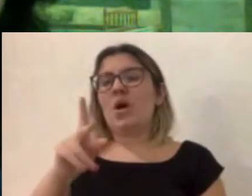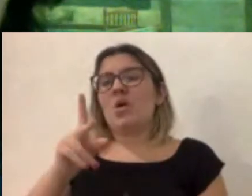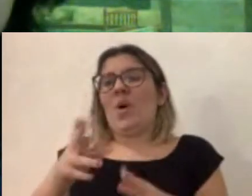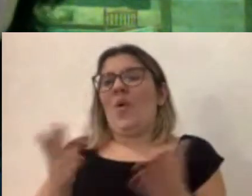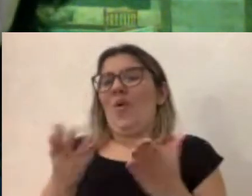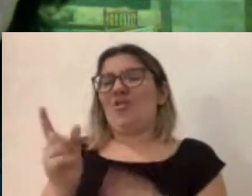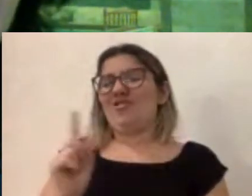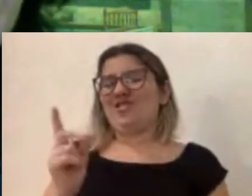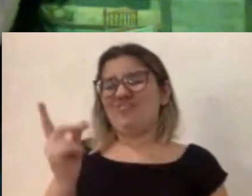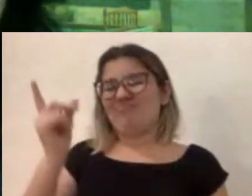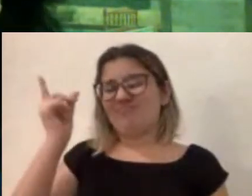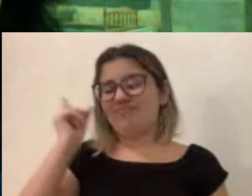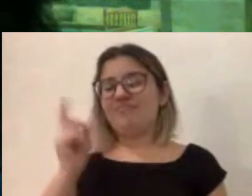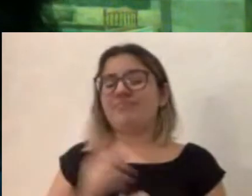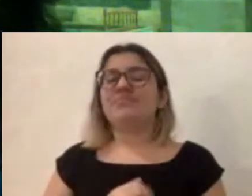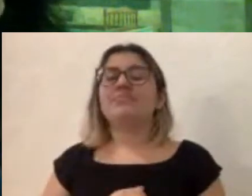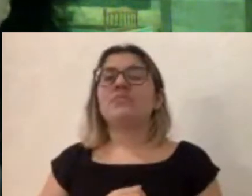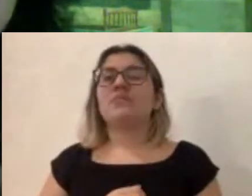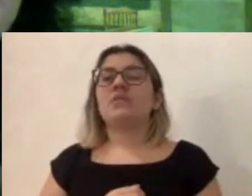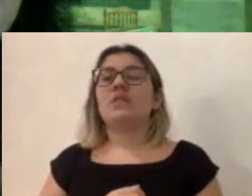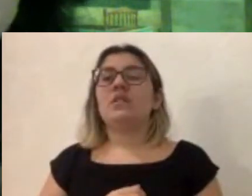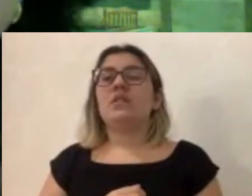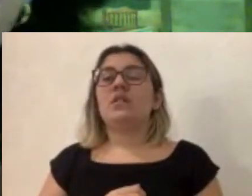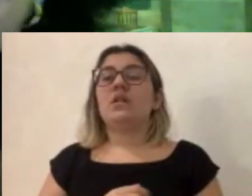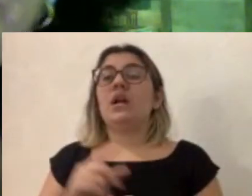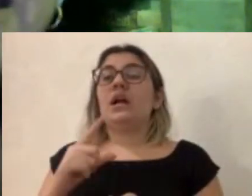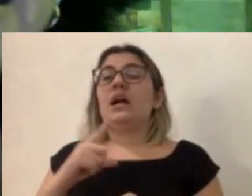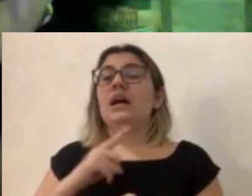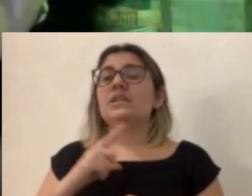Sesc Paulista ainda não era o Sesc Paulista que é hoje.